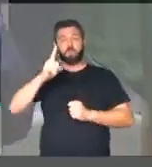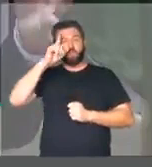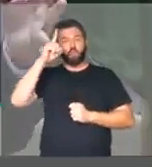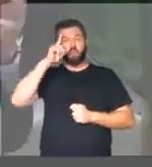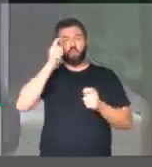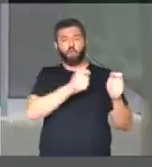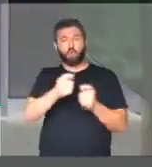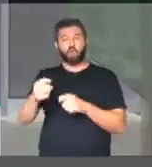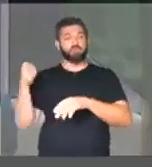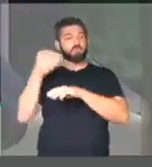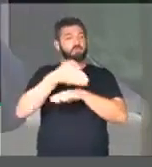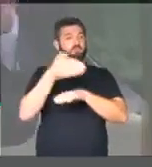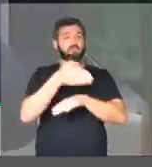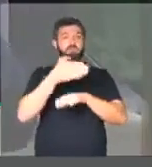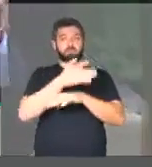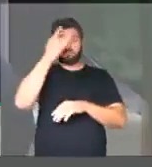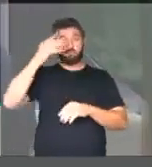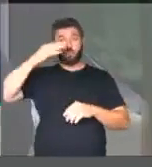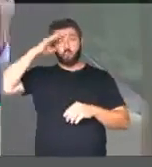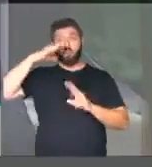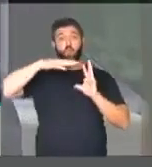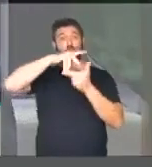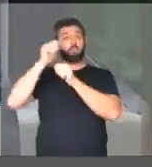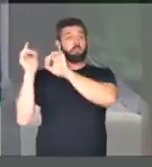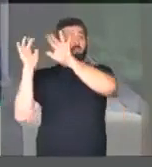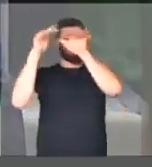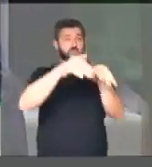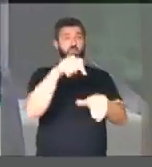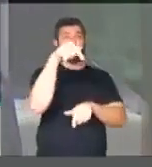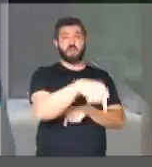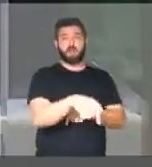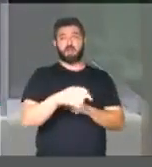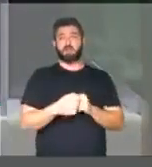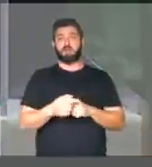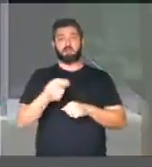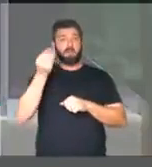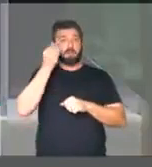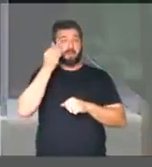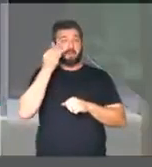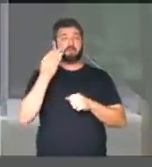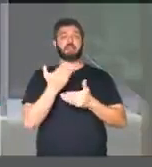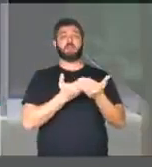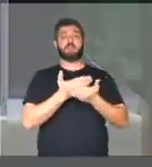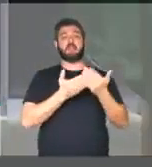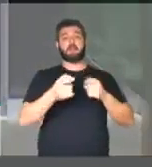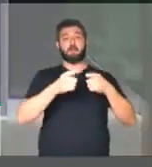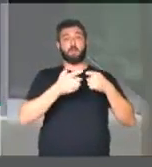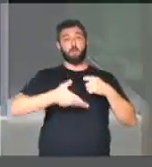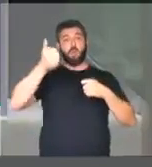Diariamente chegam em Cuba milhares de pessoas do mundo inteiro em busca de um tratamento médico de